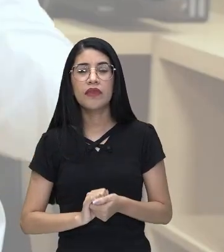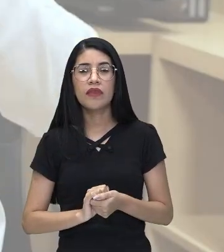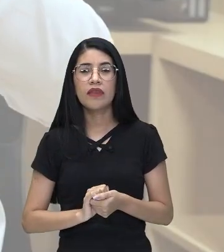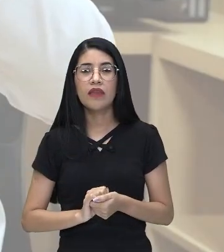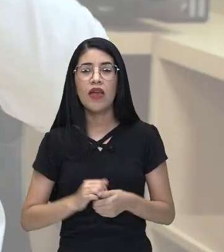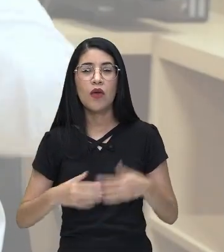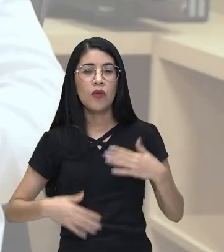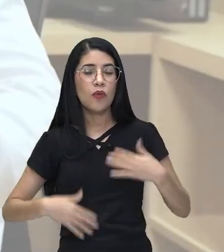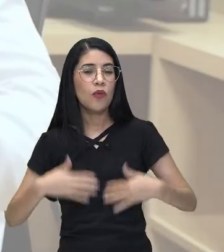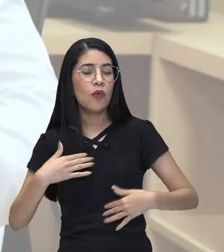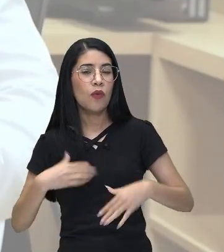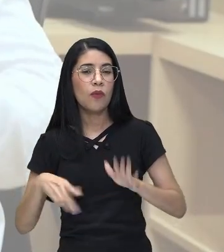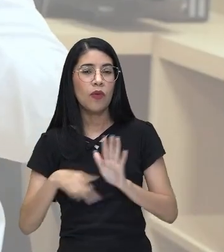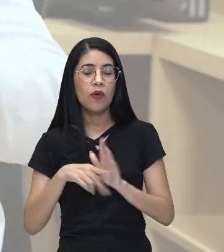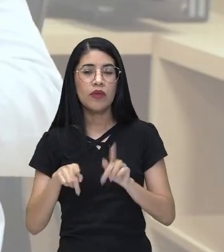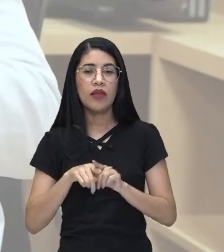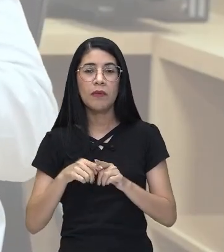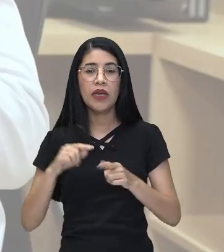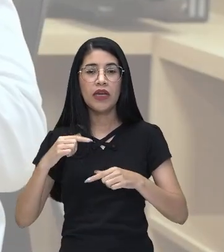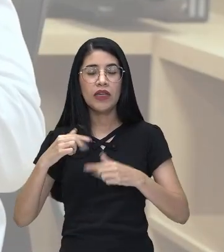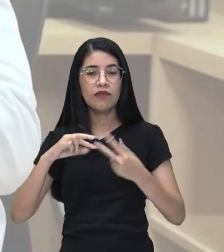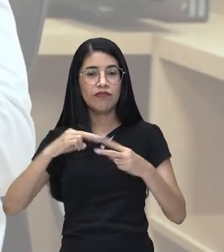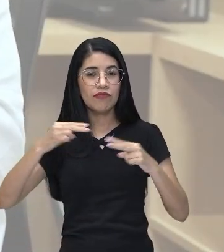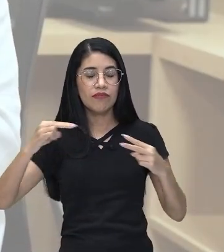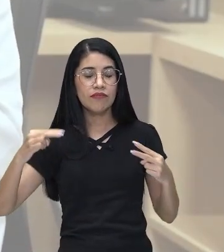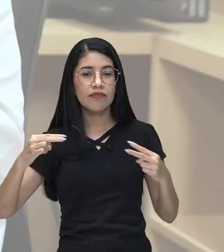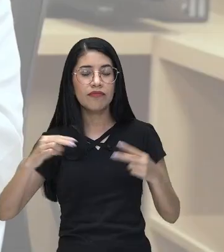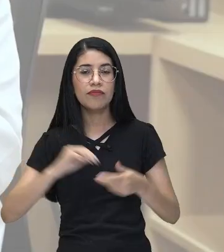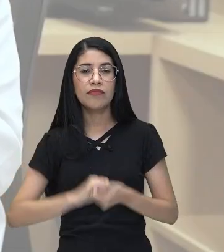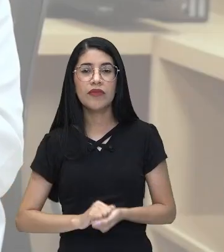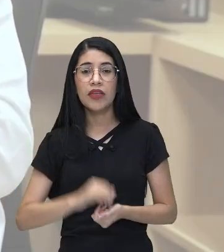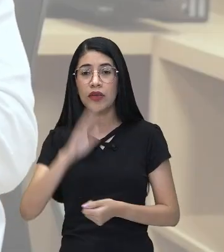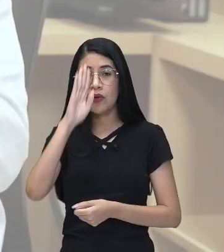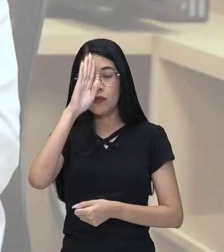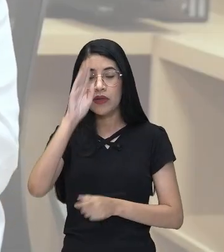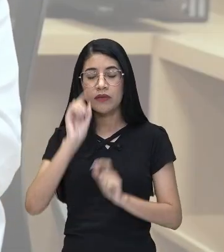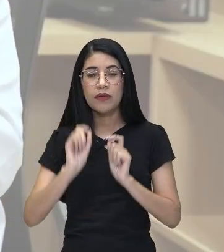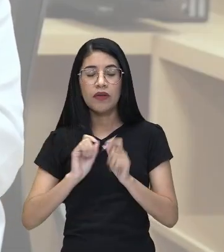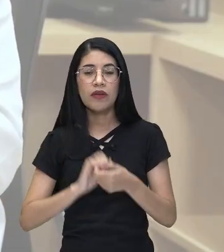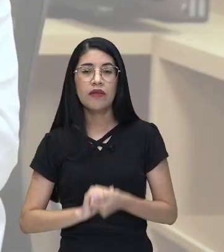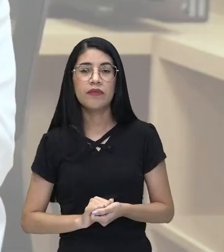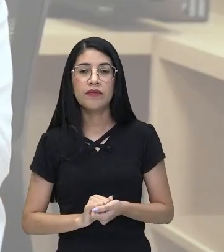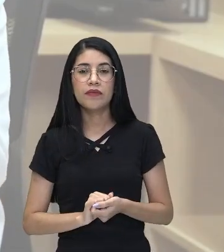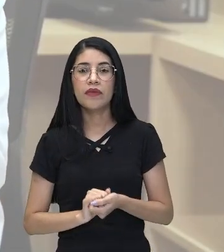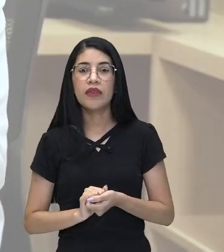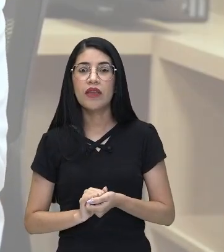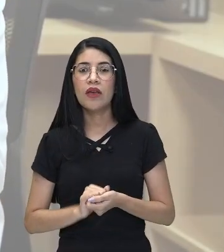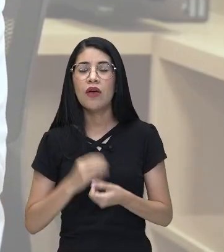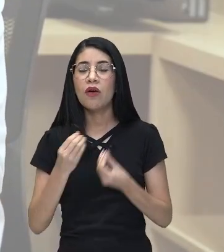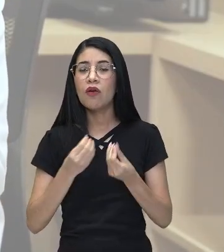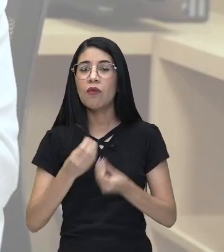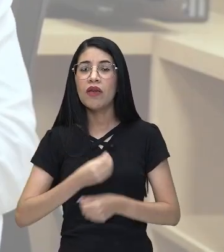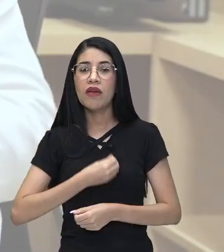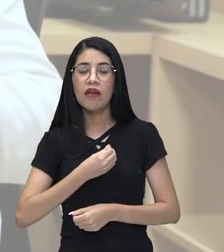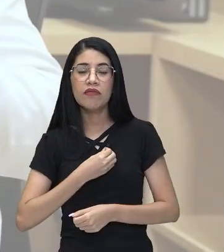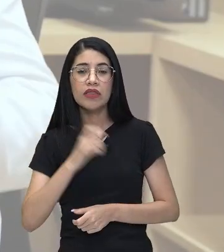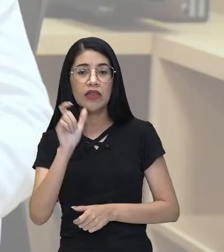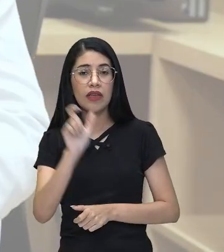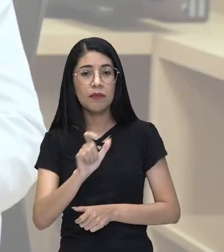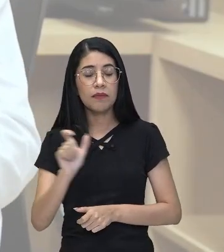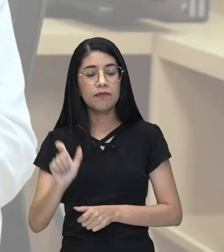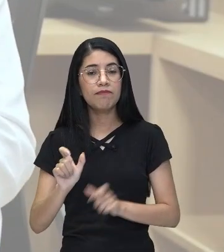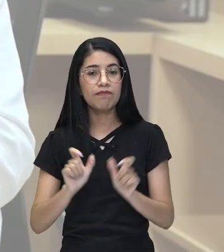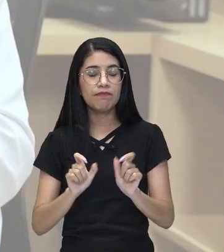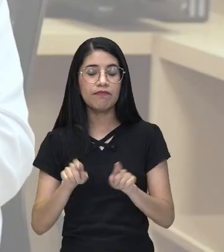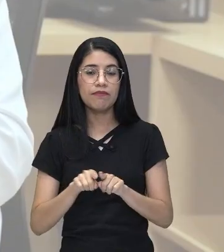fisiológico, genético e o principal deles, o estilo de vida da pessoa.